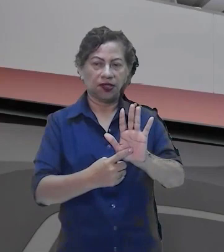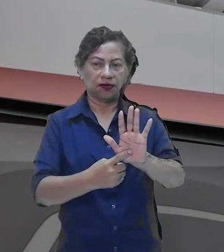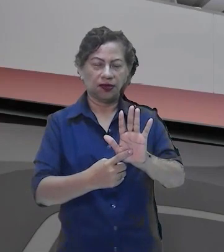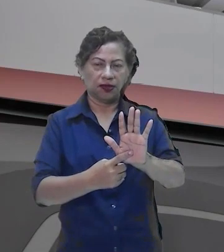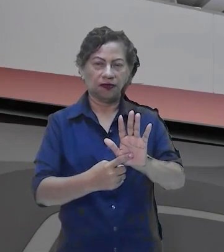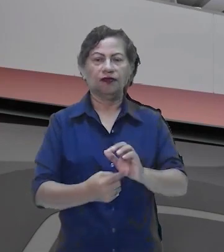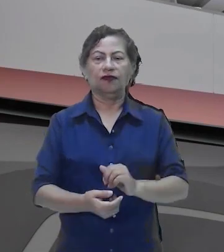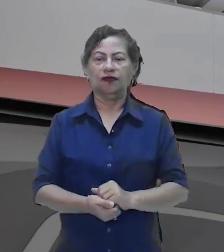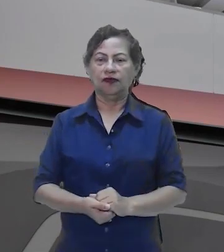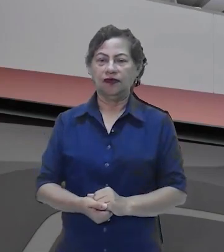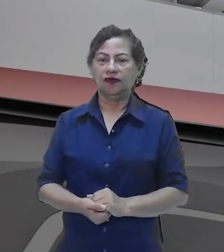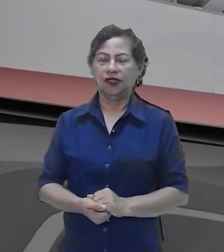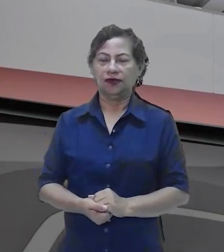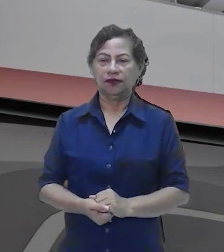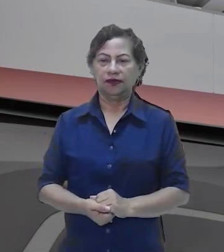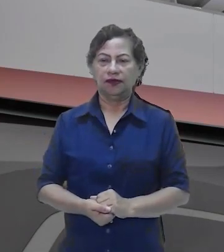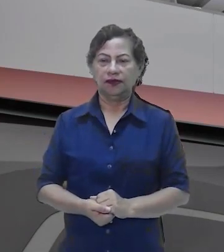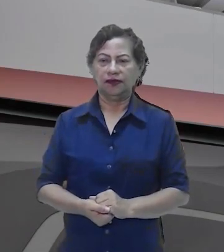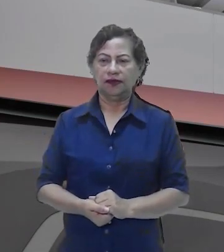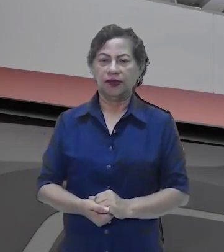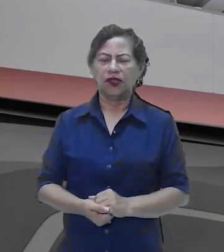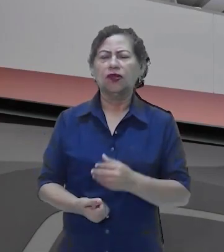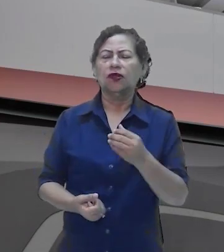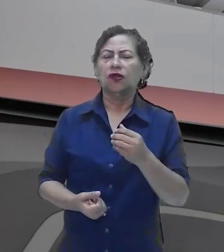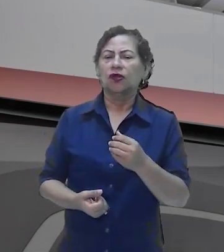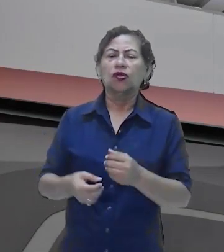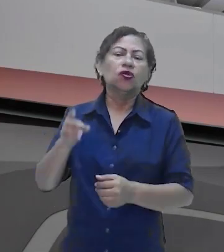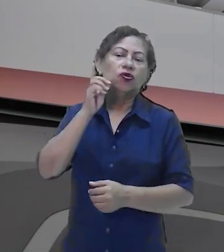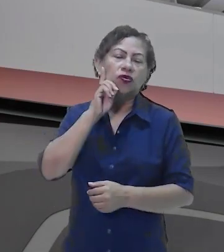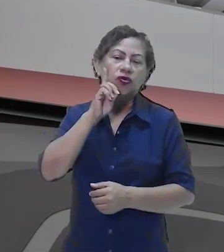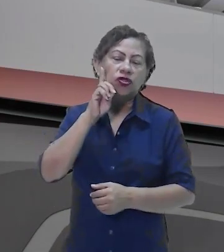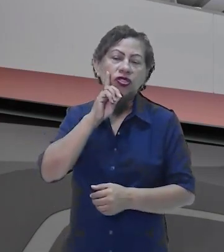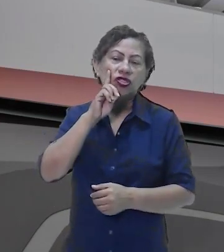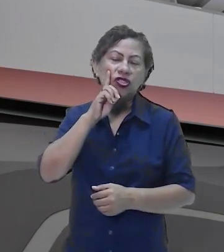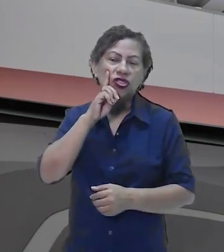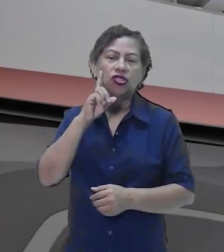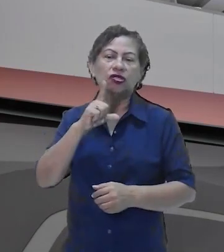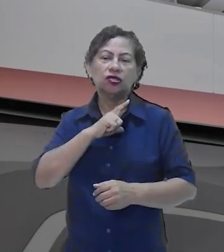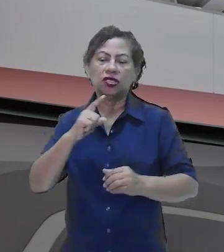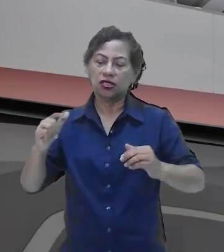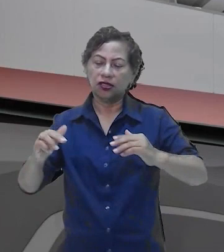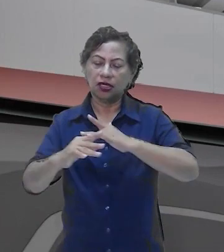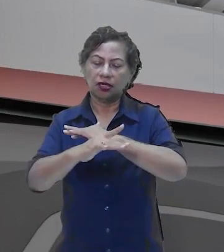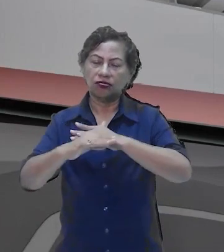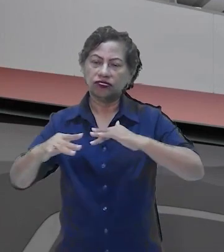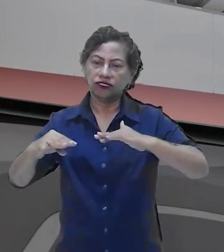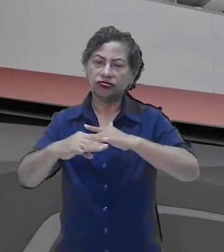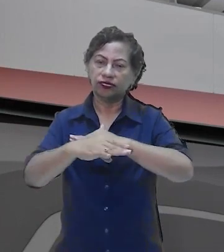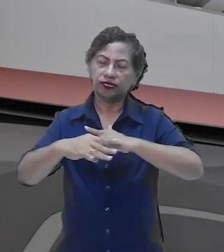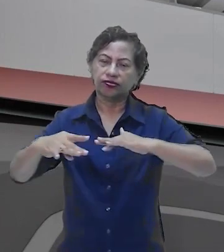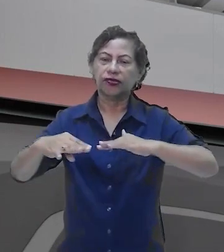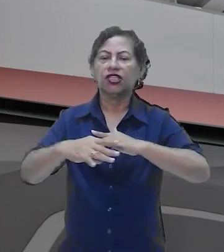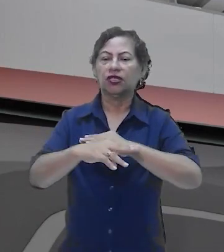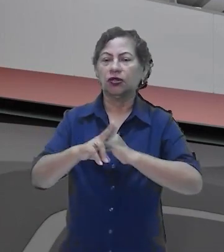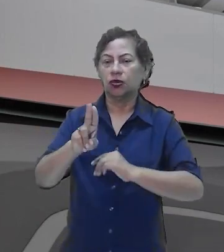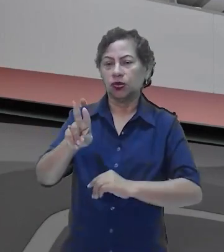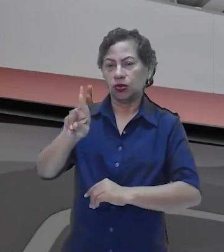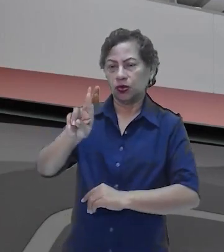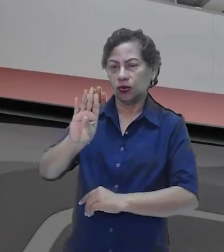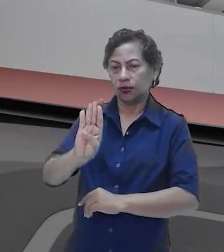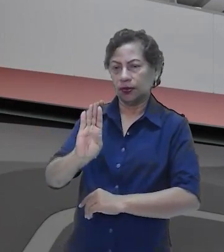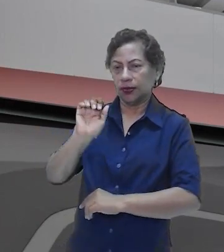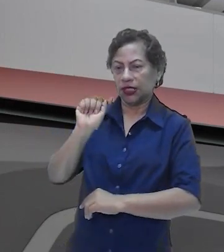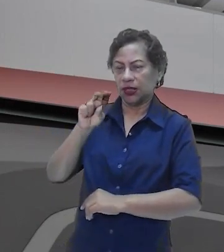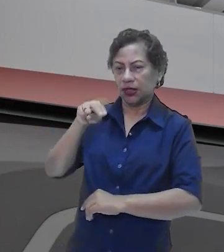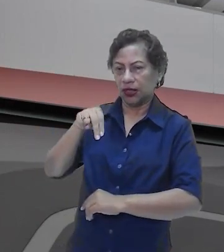Com a dinâmica, com o cotidiano, na realidade da cidade, né? Então, o que a gente observa aí? E já